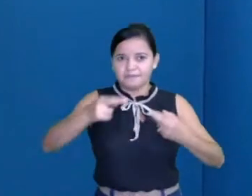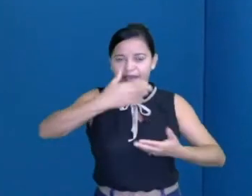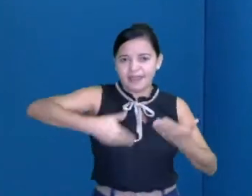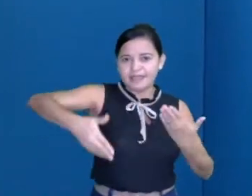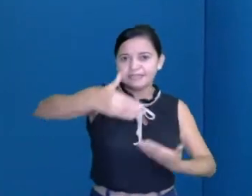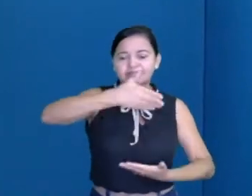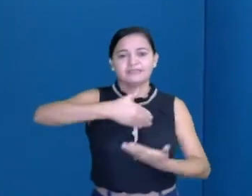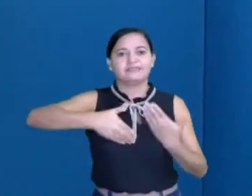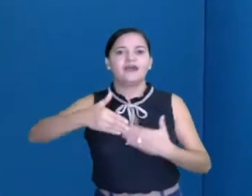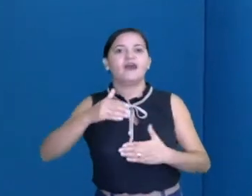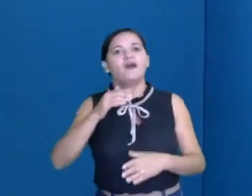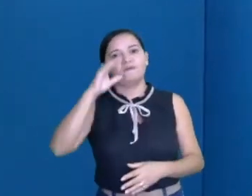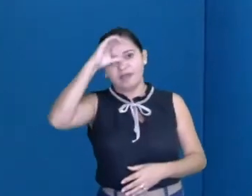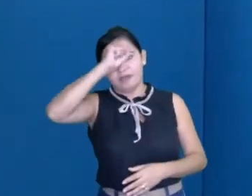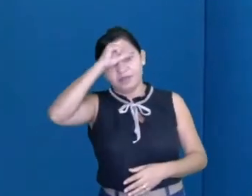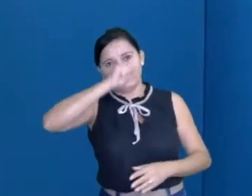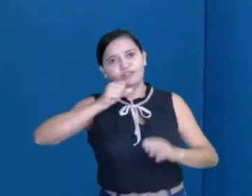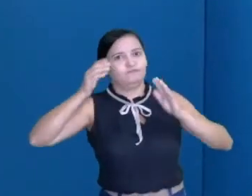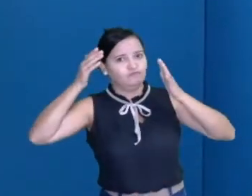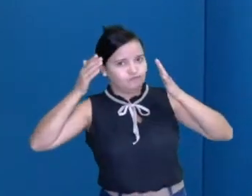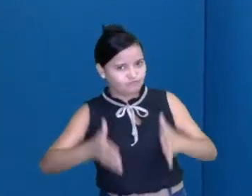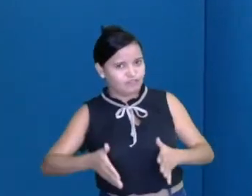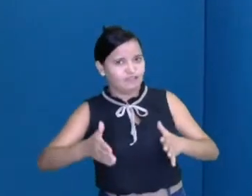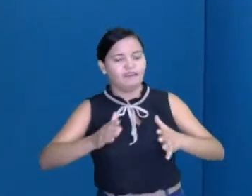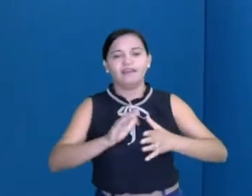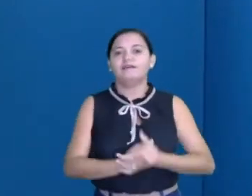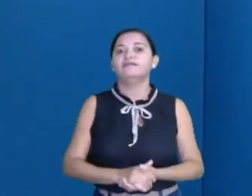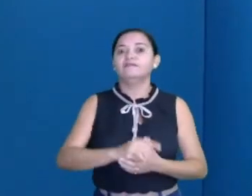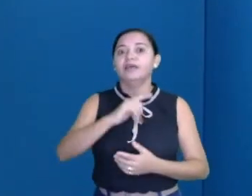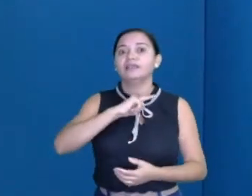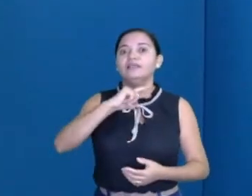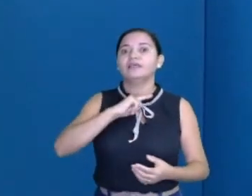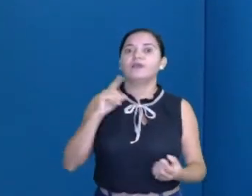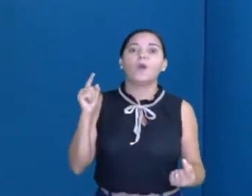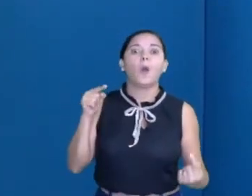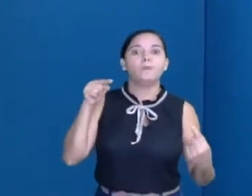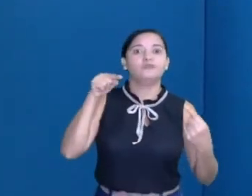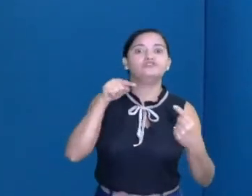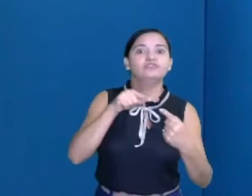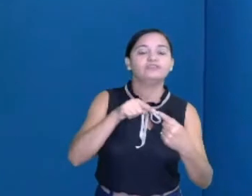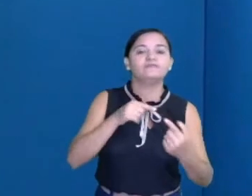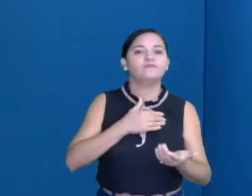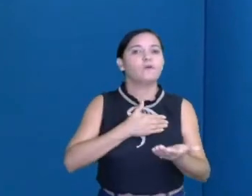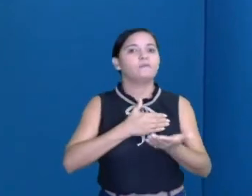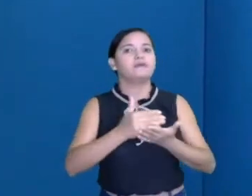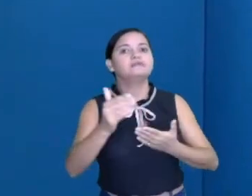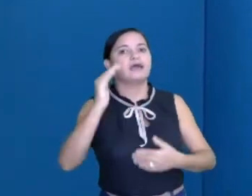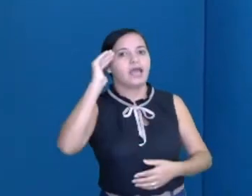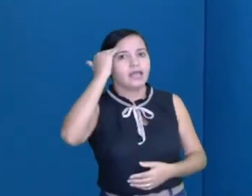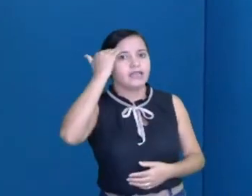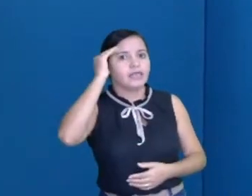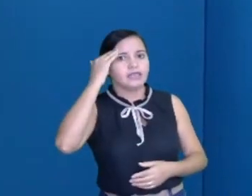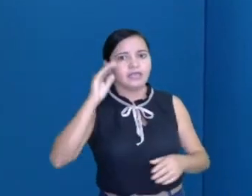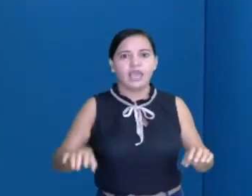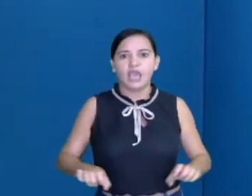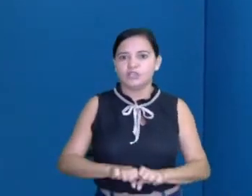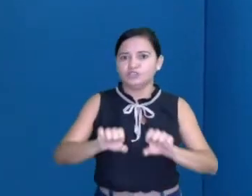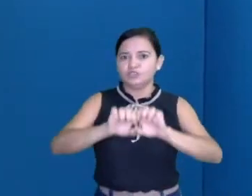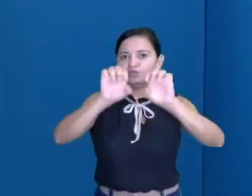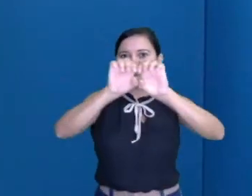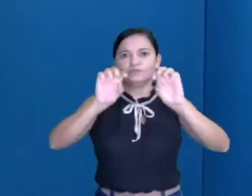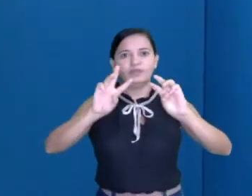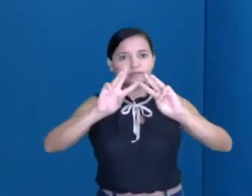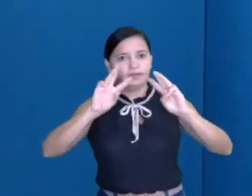os assuntos que a gente já viu anteriormente. Mas ele vai ter um objetivo da gente começar a entender a estrutura da matéria, a gente